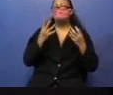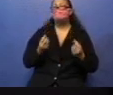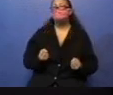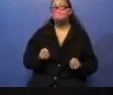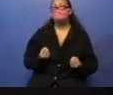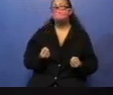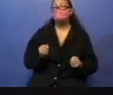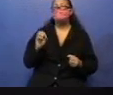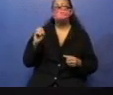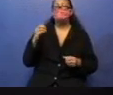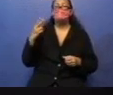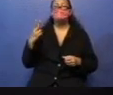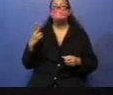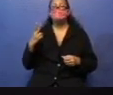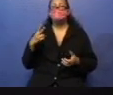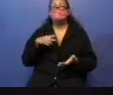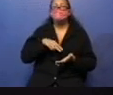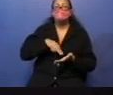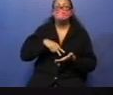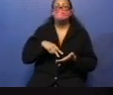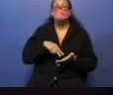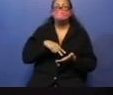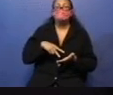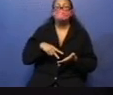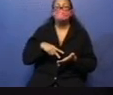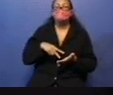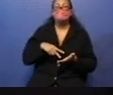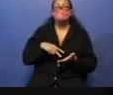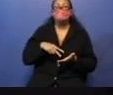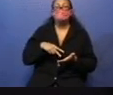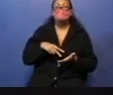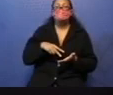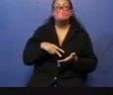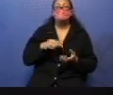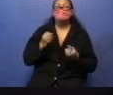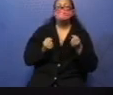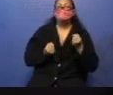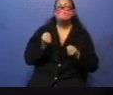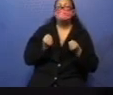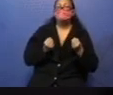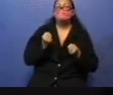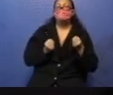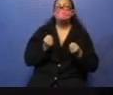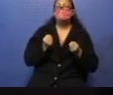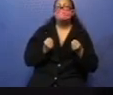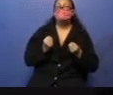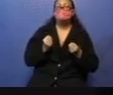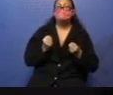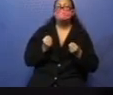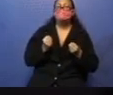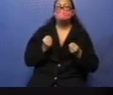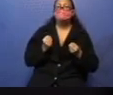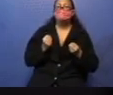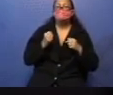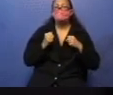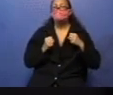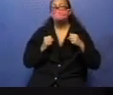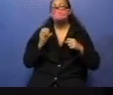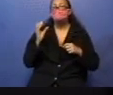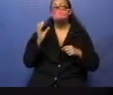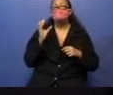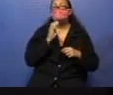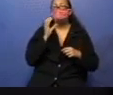num chão escorregadio. Assim, como os carros de corrida usam pneus lisos em pistas